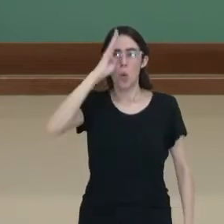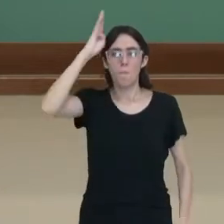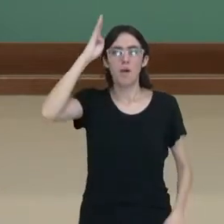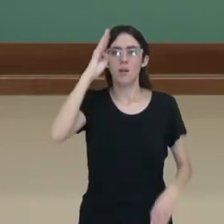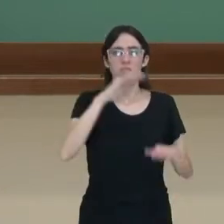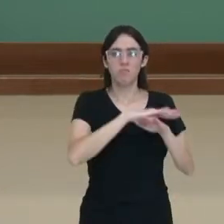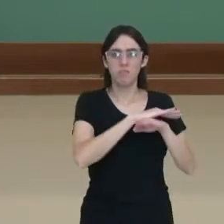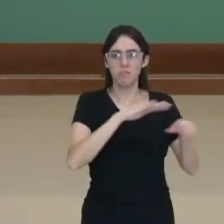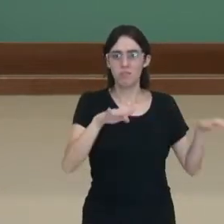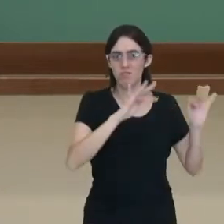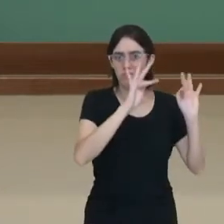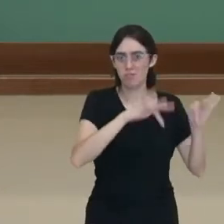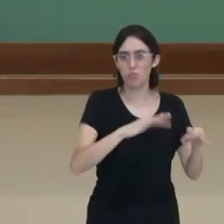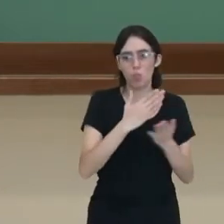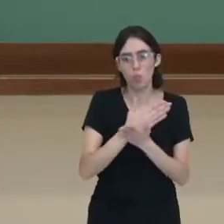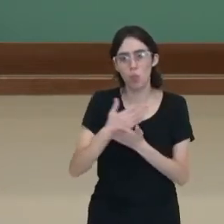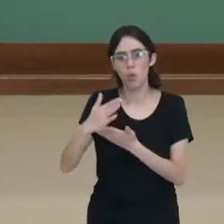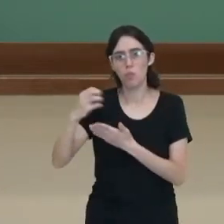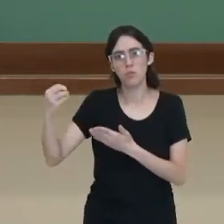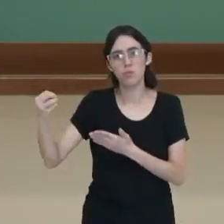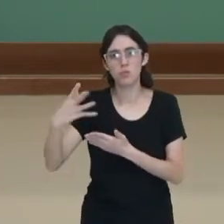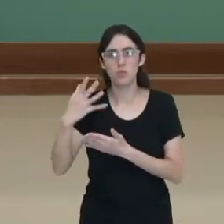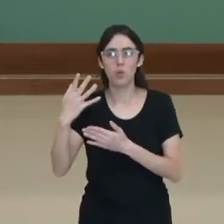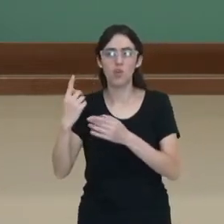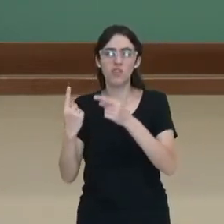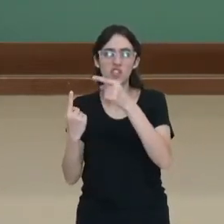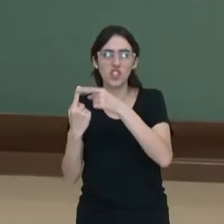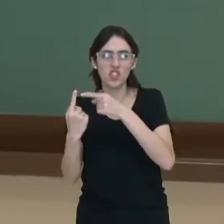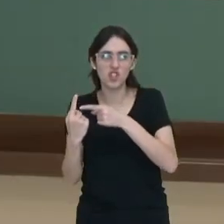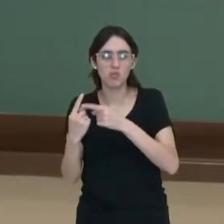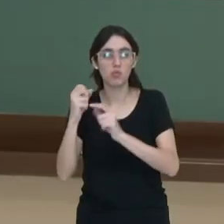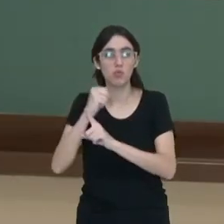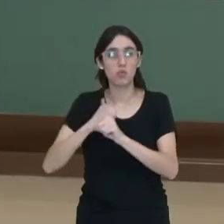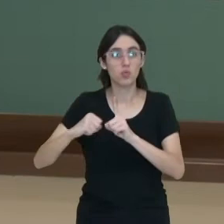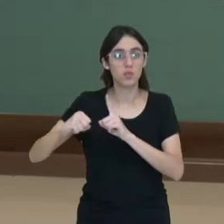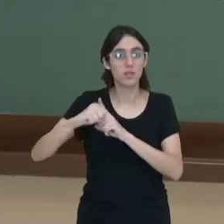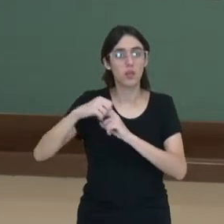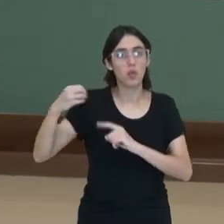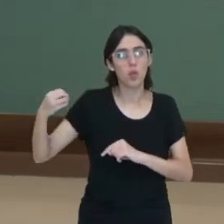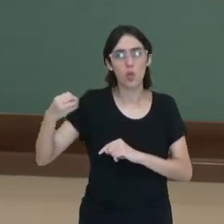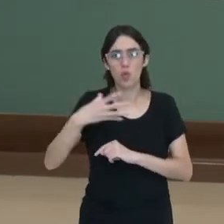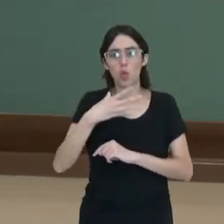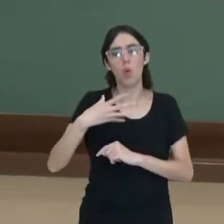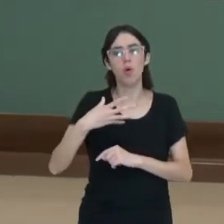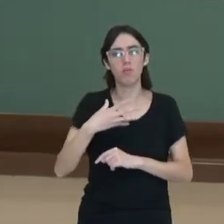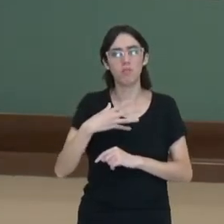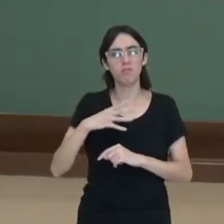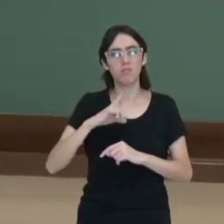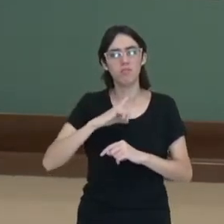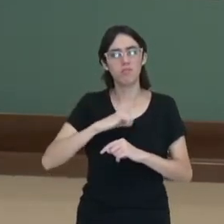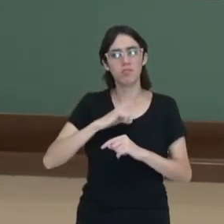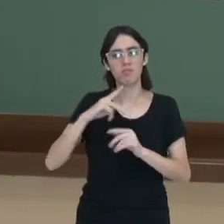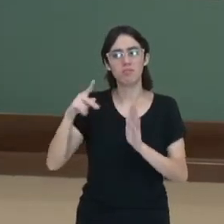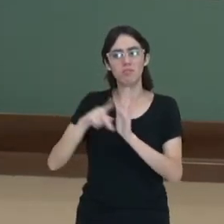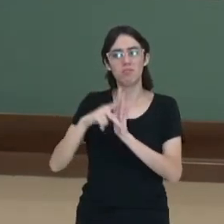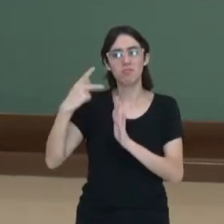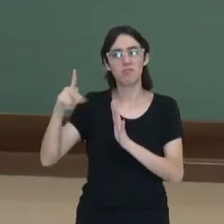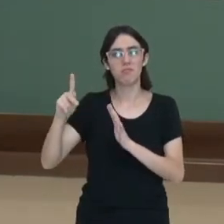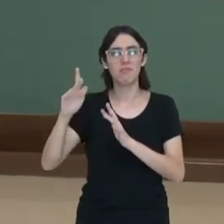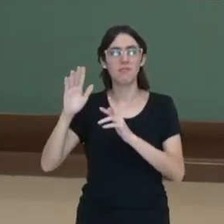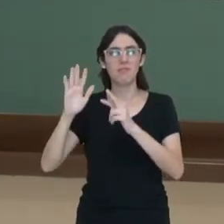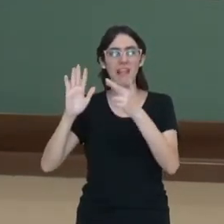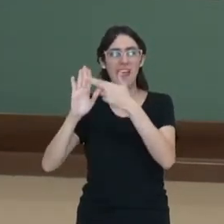ocidental, mas a formação de uma nova sociedade com as invasões germânicas e